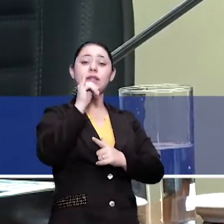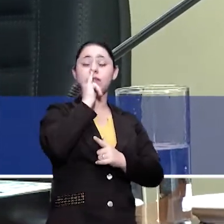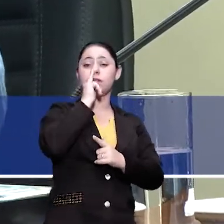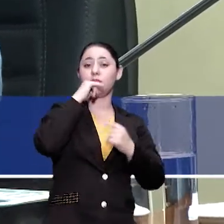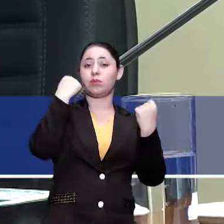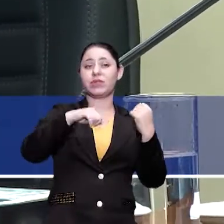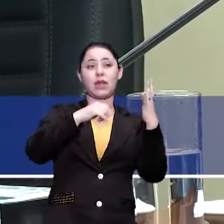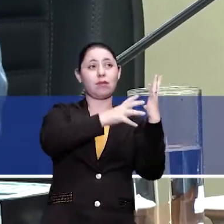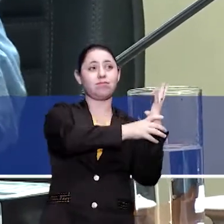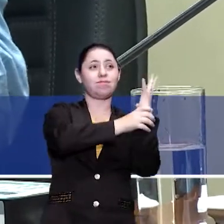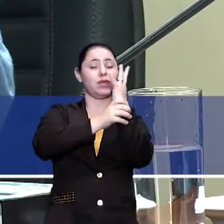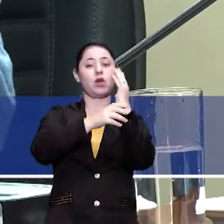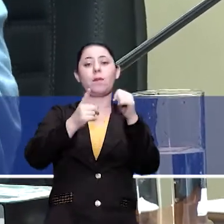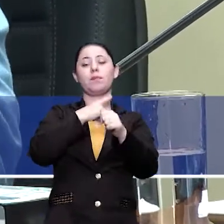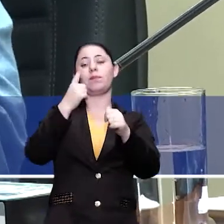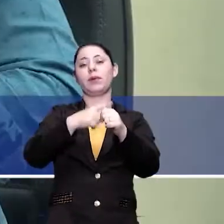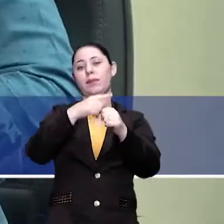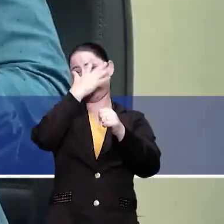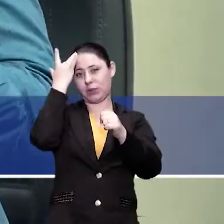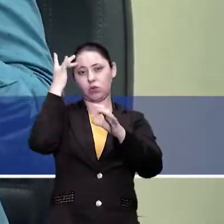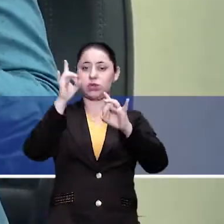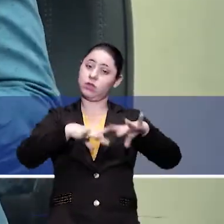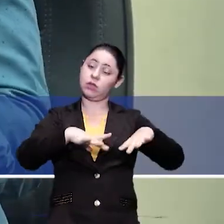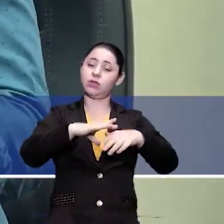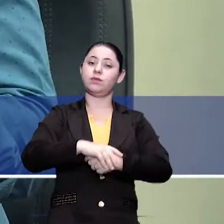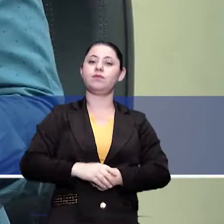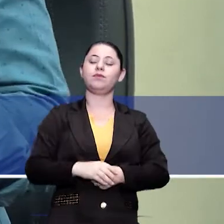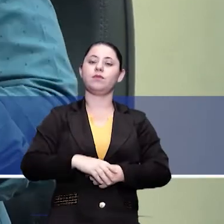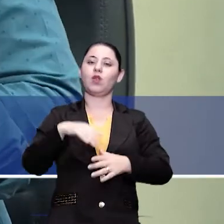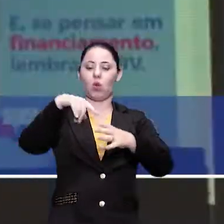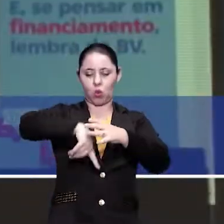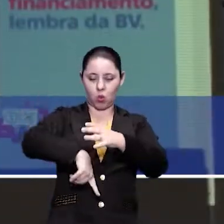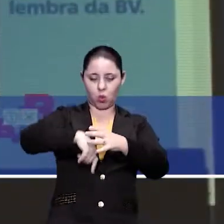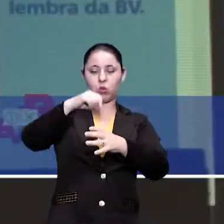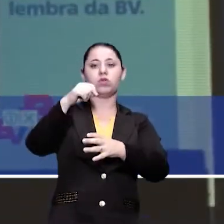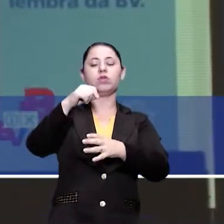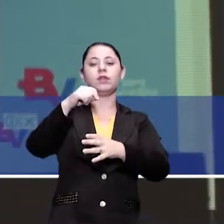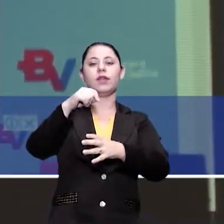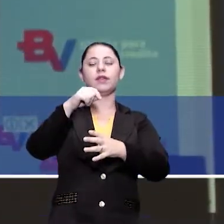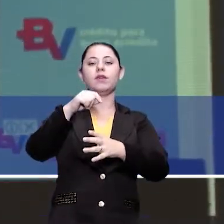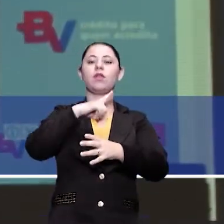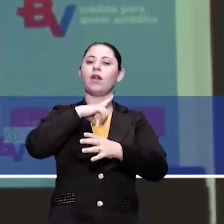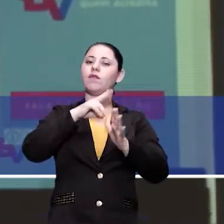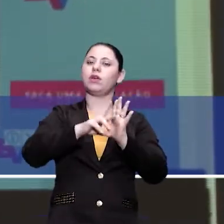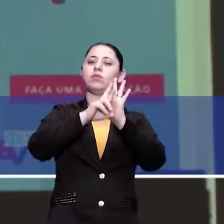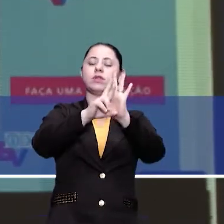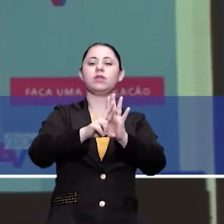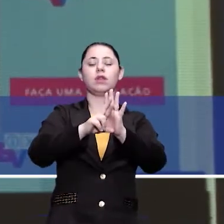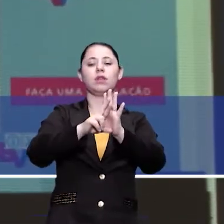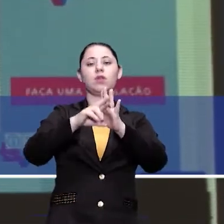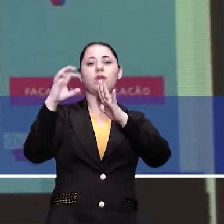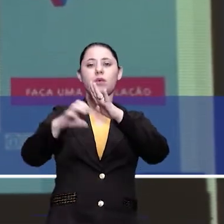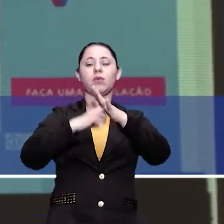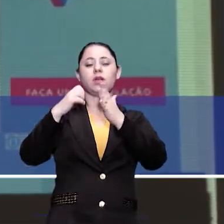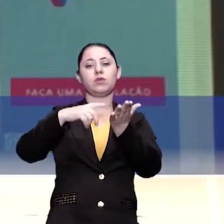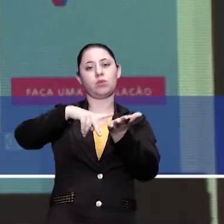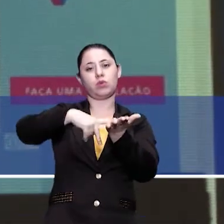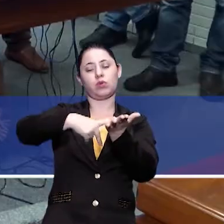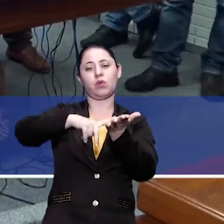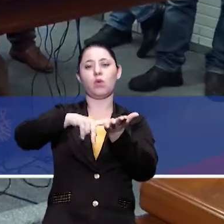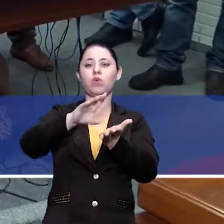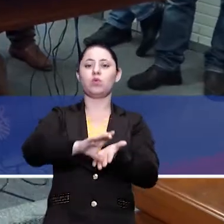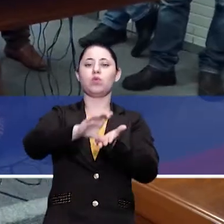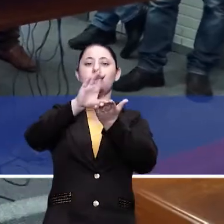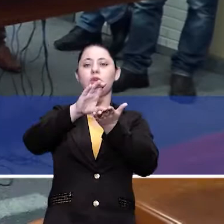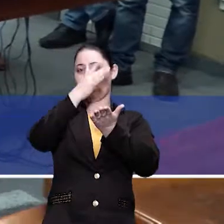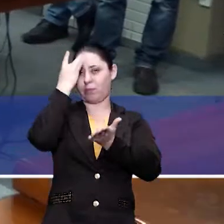em caso de impossibilidade de retirada dos primeiros selecionados. O sorteio aconteceu com a presença de representantes da empresa,